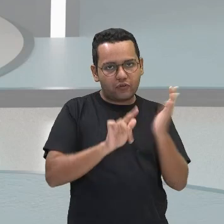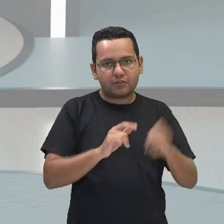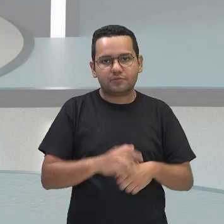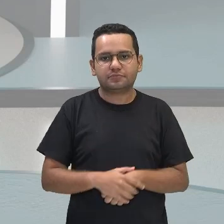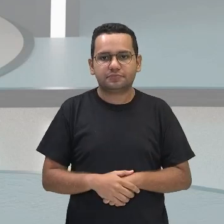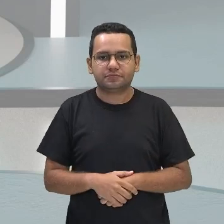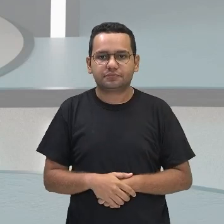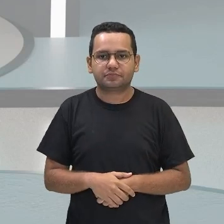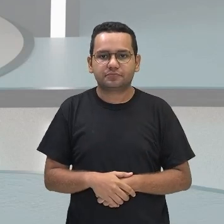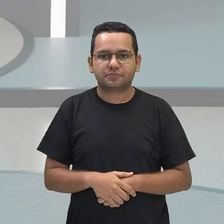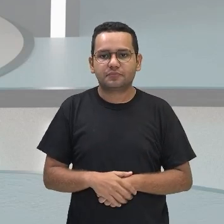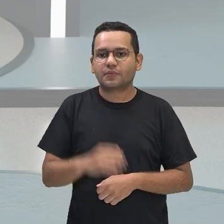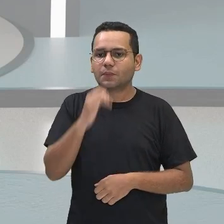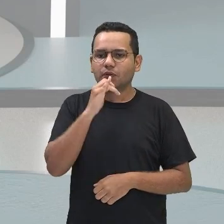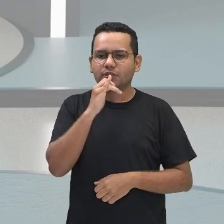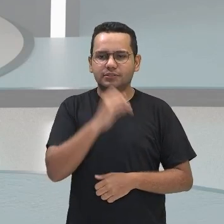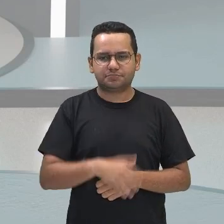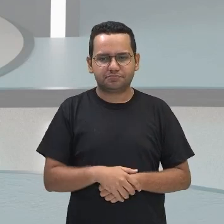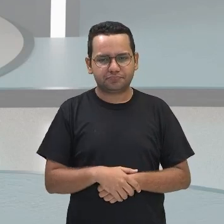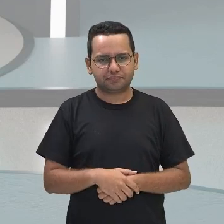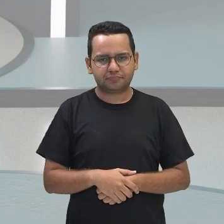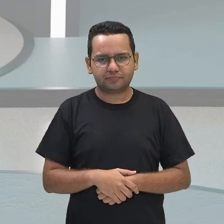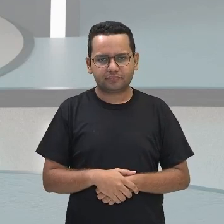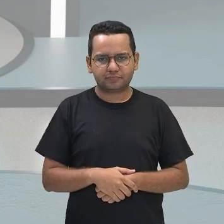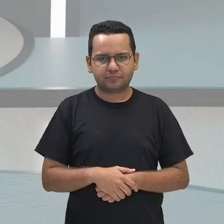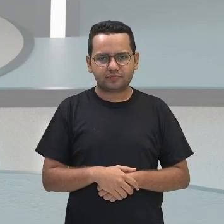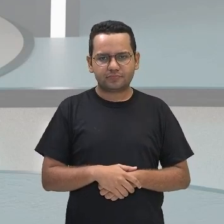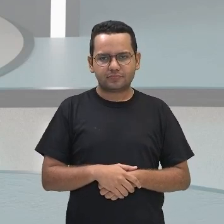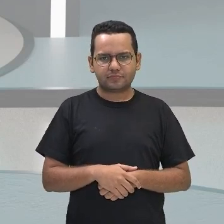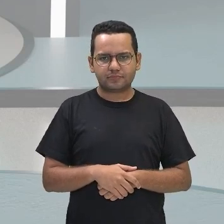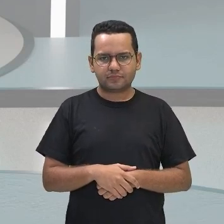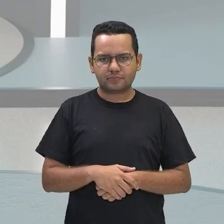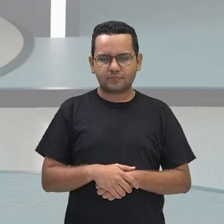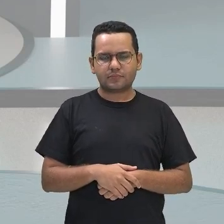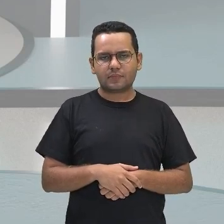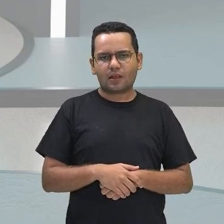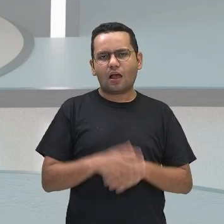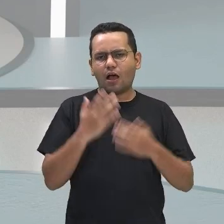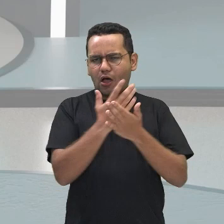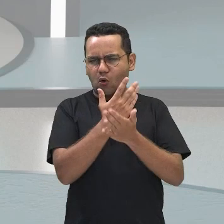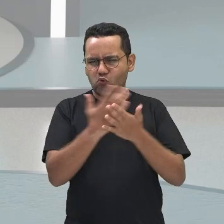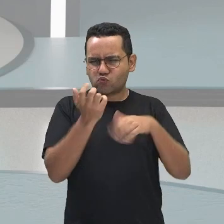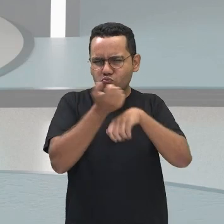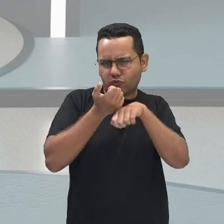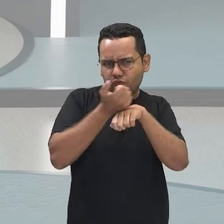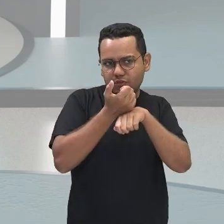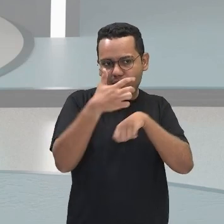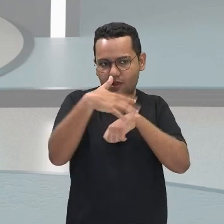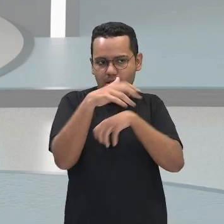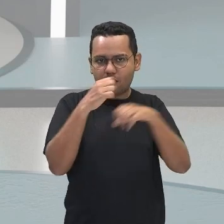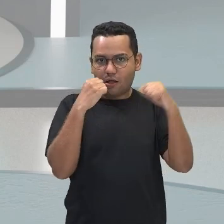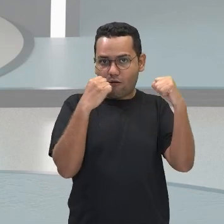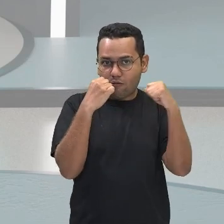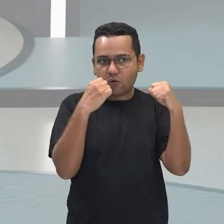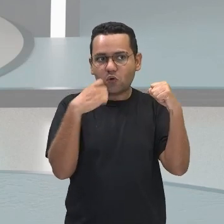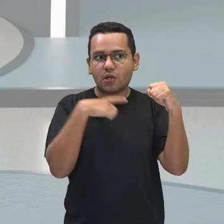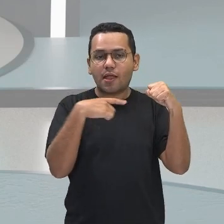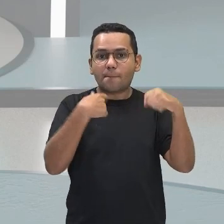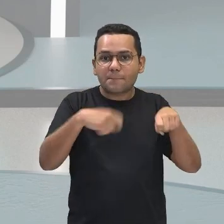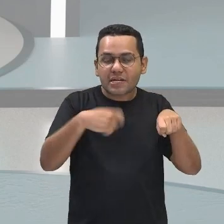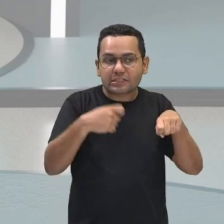alguns lutadores aí, né? Que, opa, tem que fechar o peso bacaninha da categoria e aí acaba fazendo o